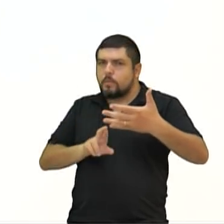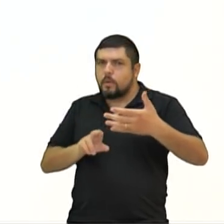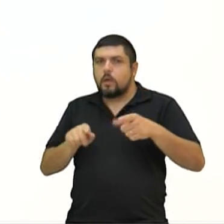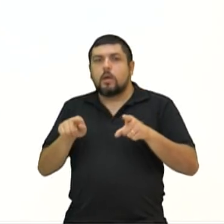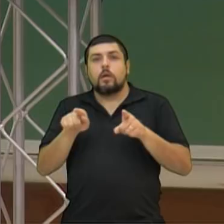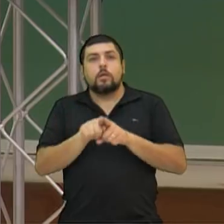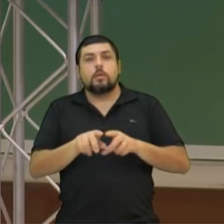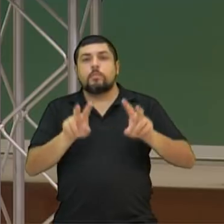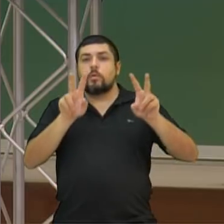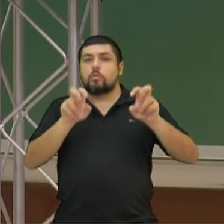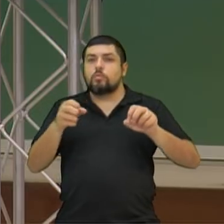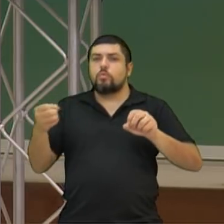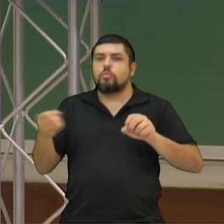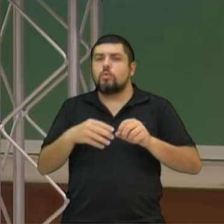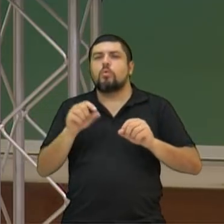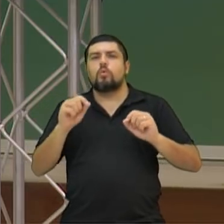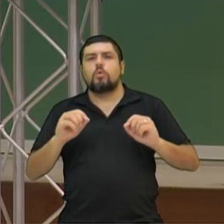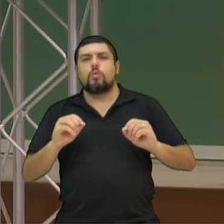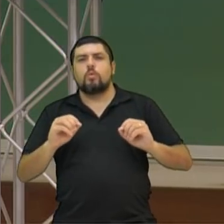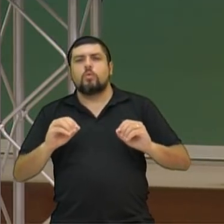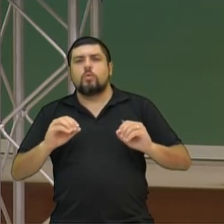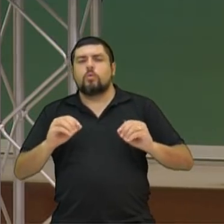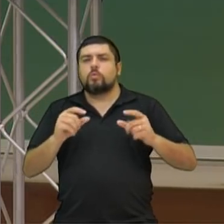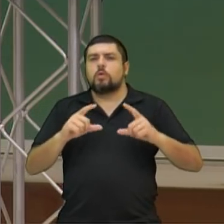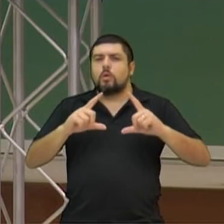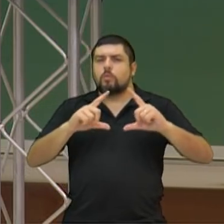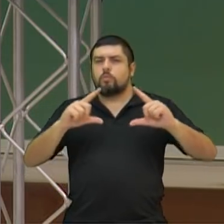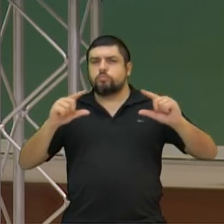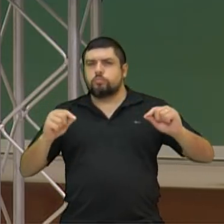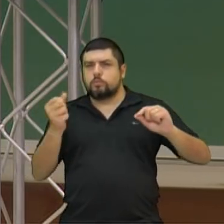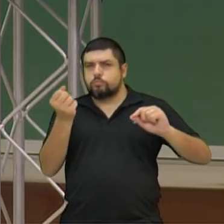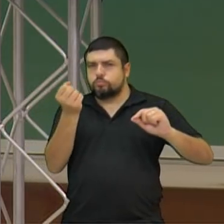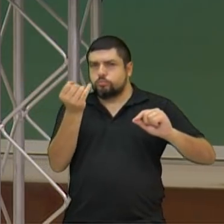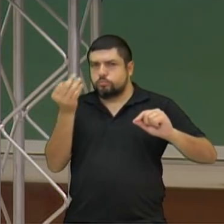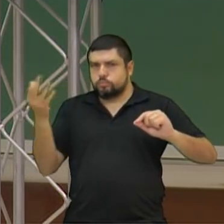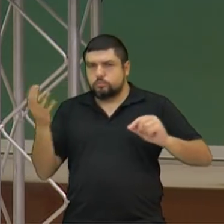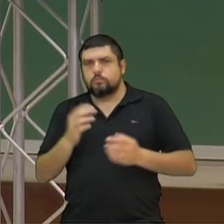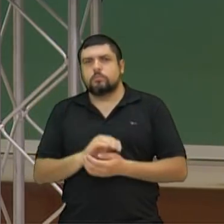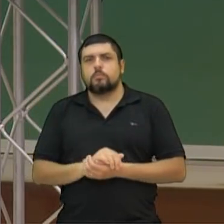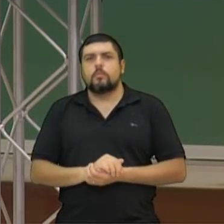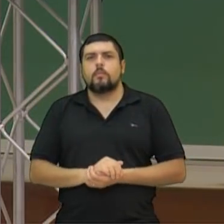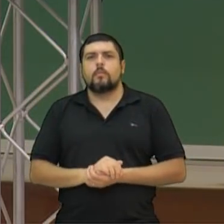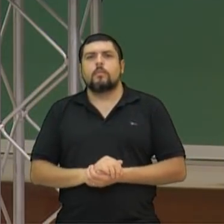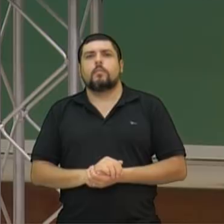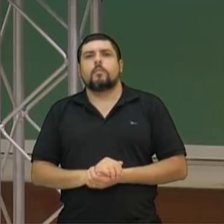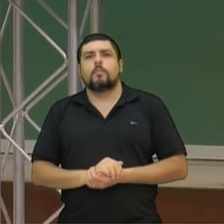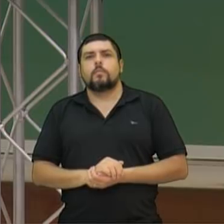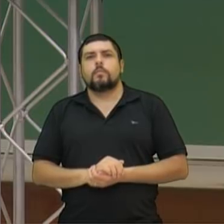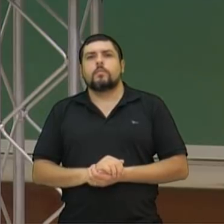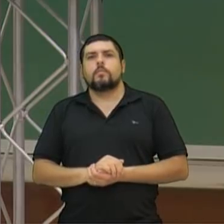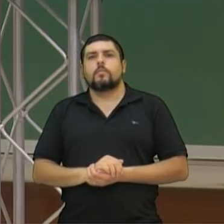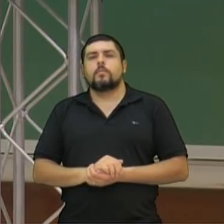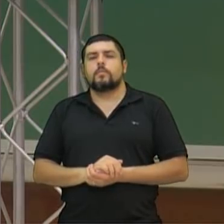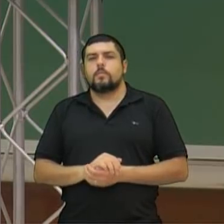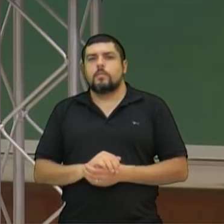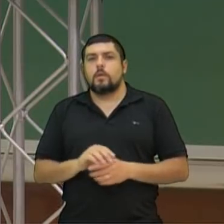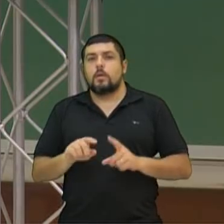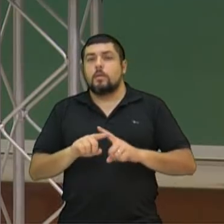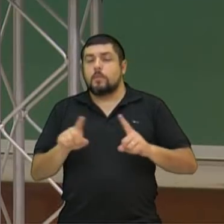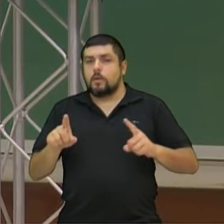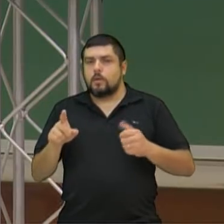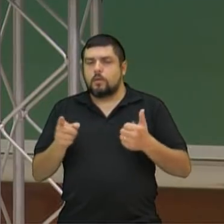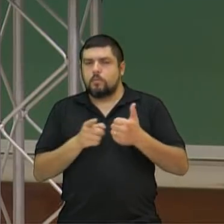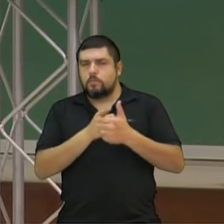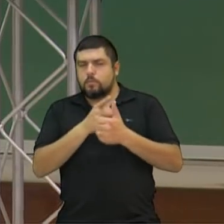exponenciais, tá? E vamos falar sobre as propriedades das potências que é útil no cálculo das equações exponenciais. Mas primeiro,